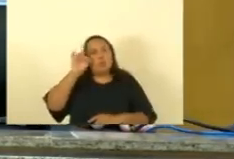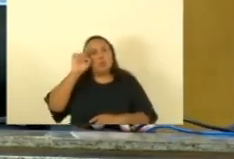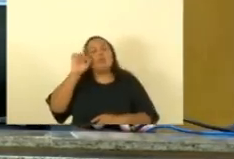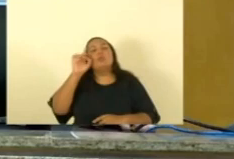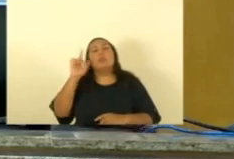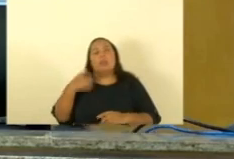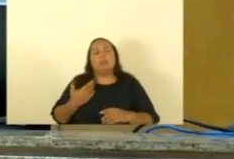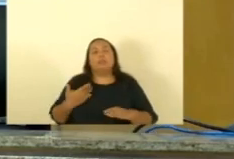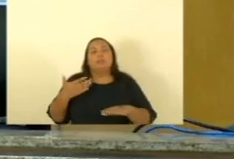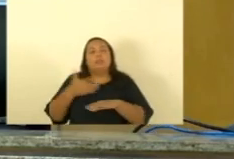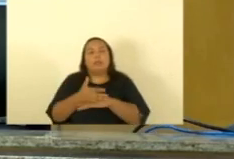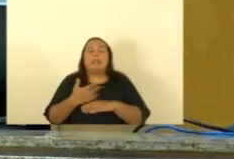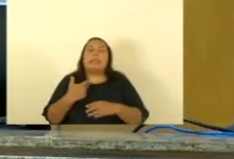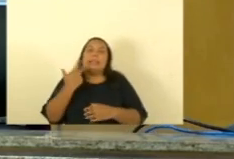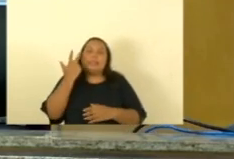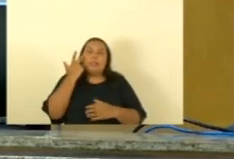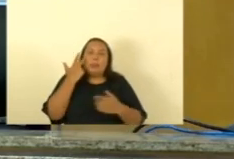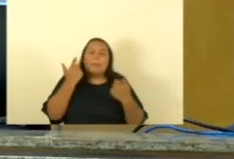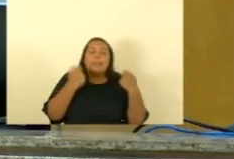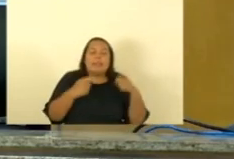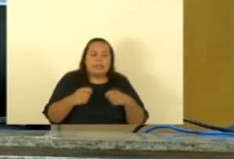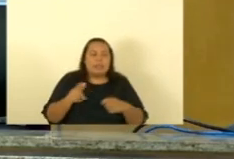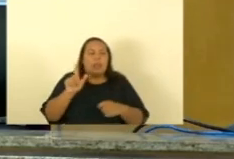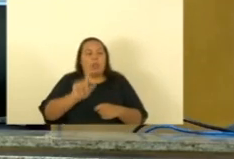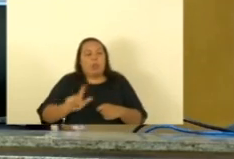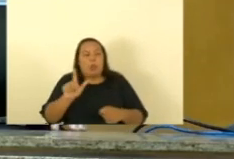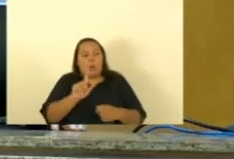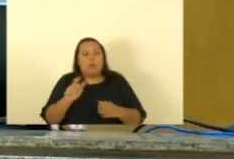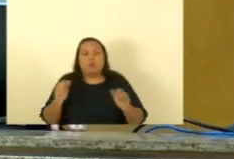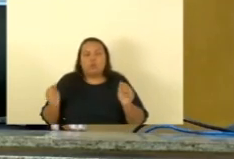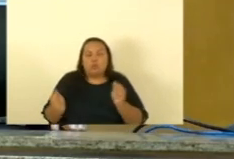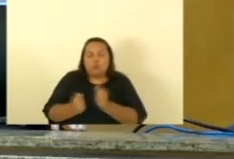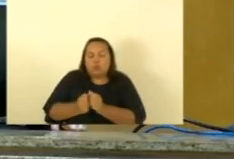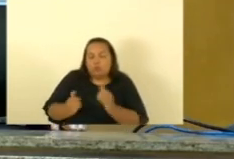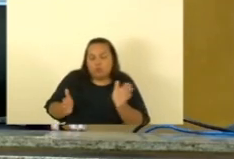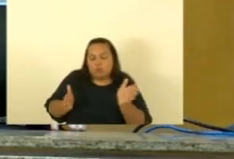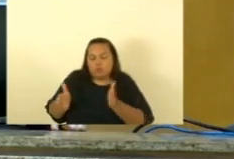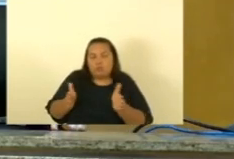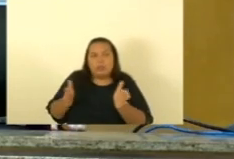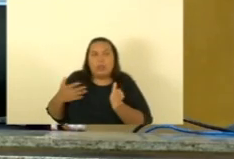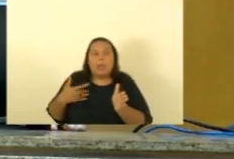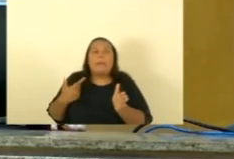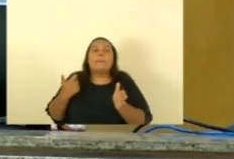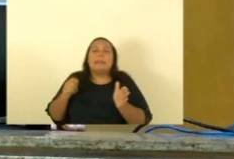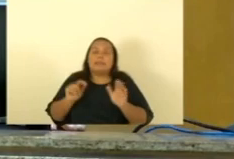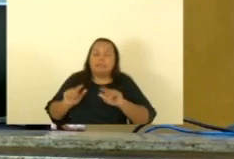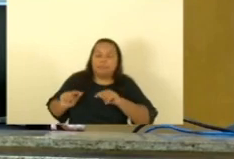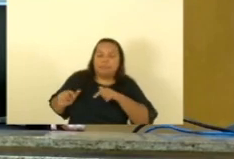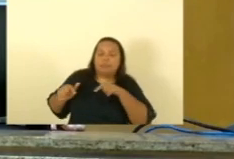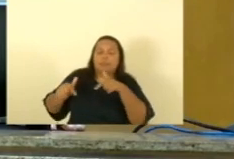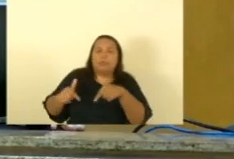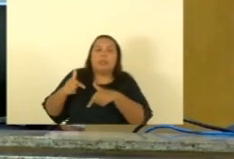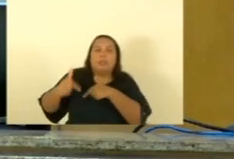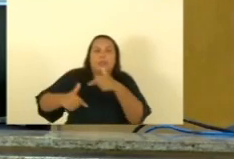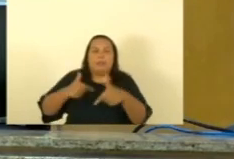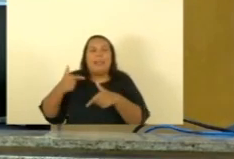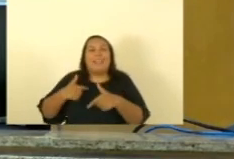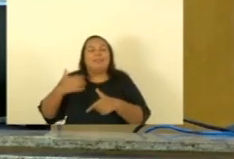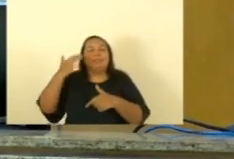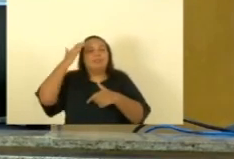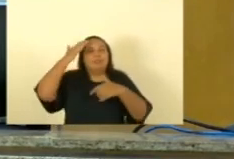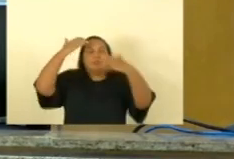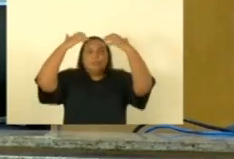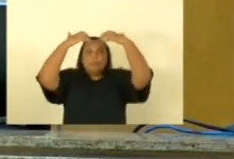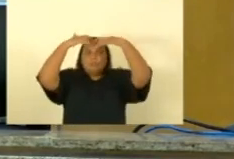diuturnamente. E naturalmente tem que ter ali um pedaço do tempo que a Polícia Militar tem que se dedicar pela questão